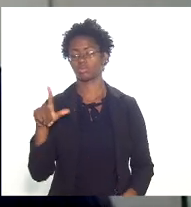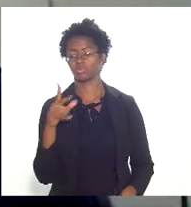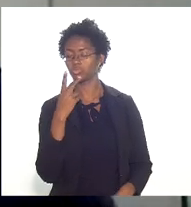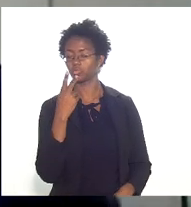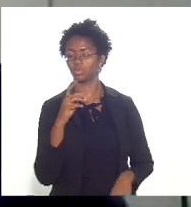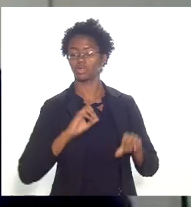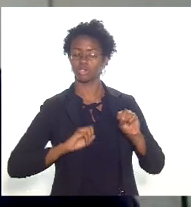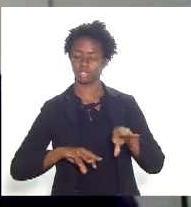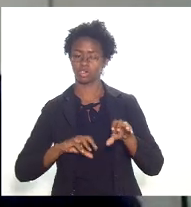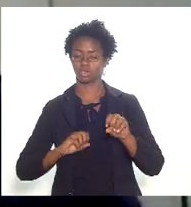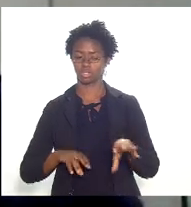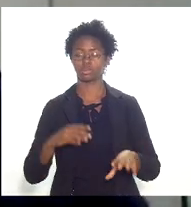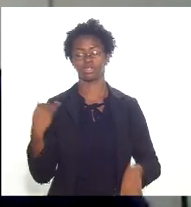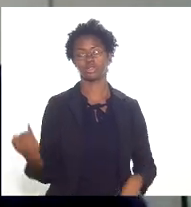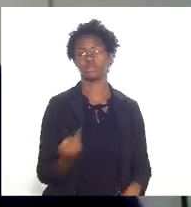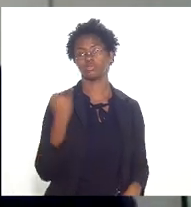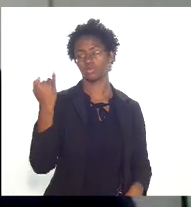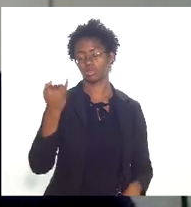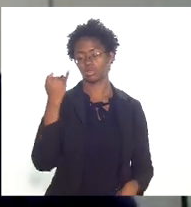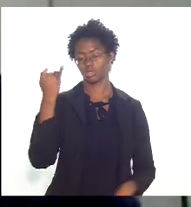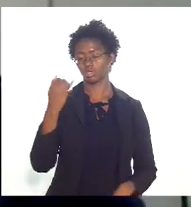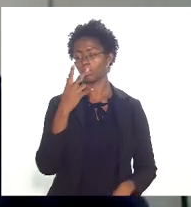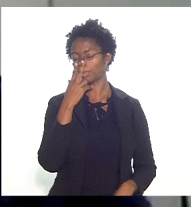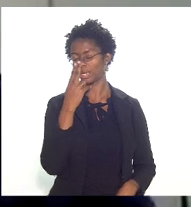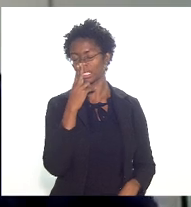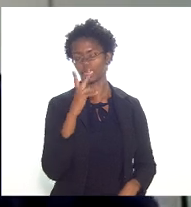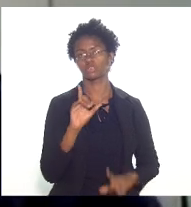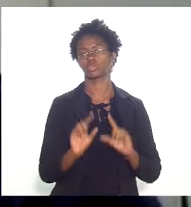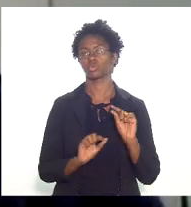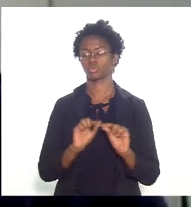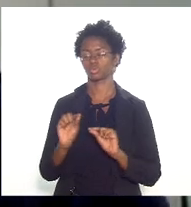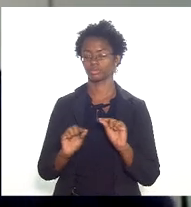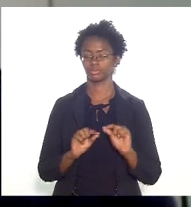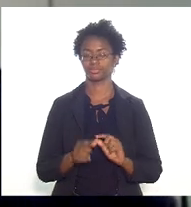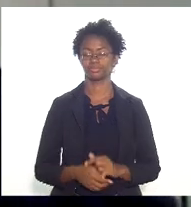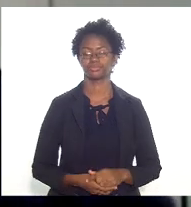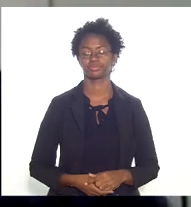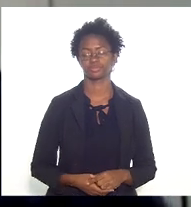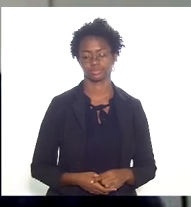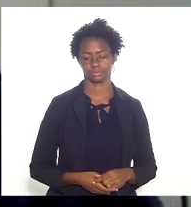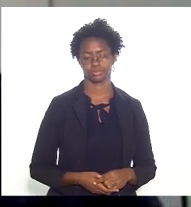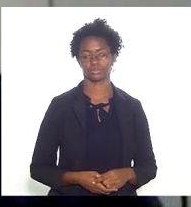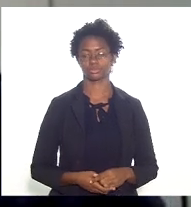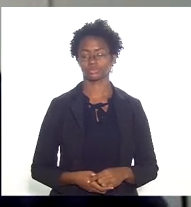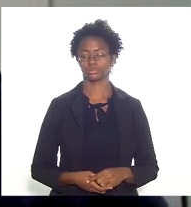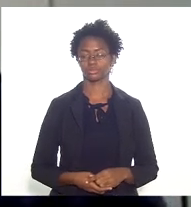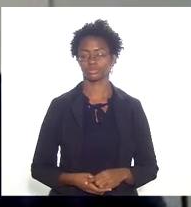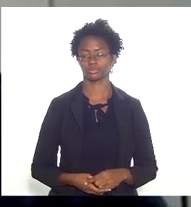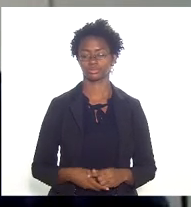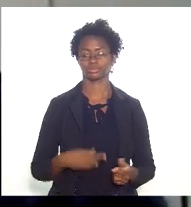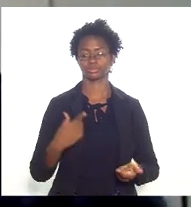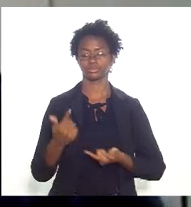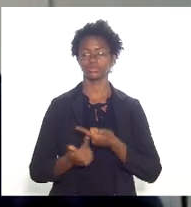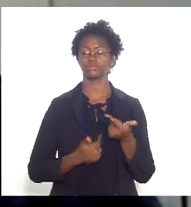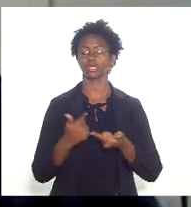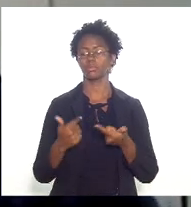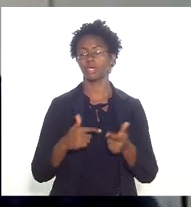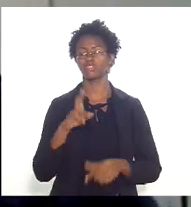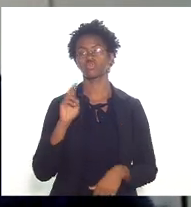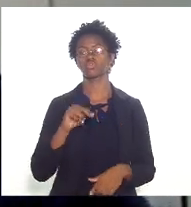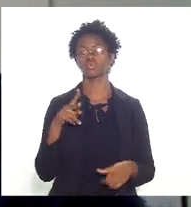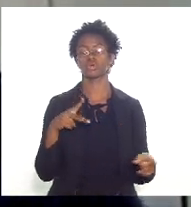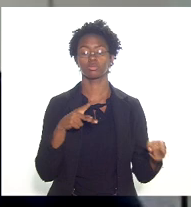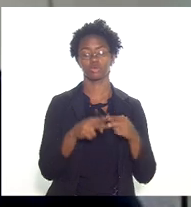que a educação serviço essencial em bem limita né que como serviço essencial não pode ser interrompido em